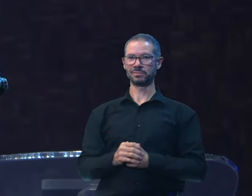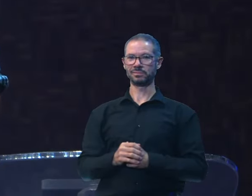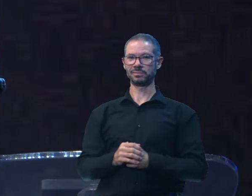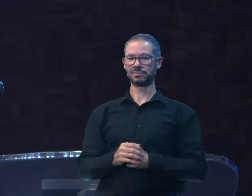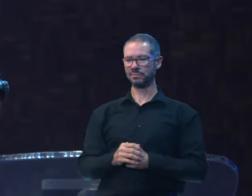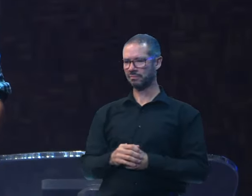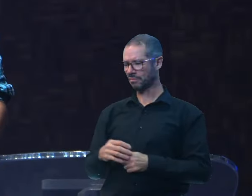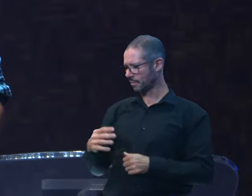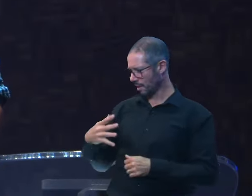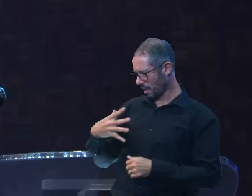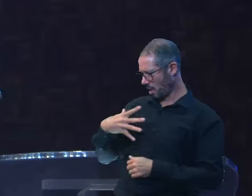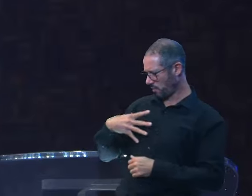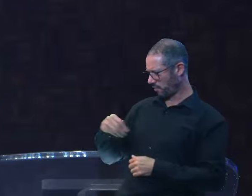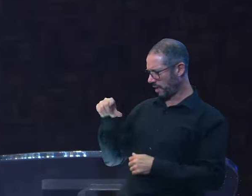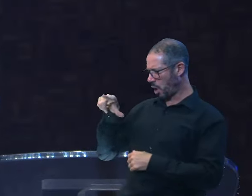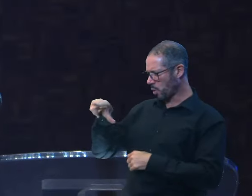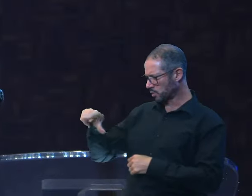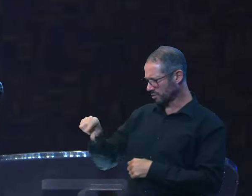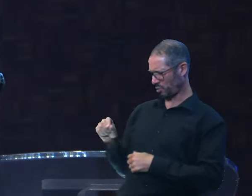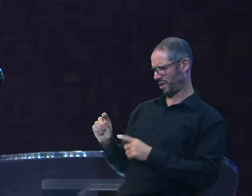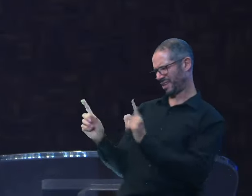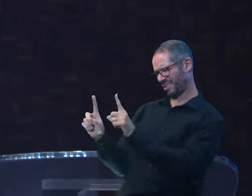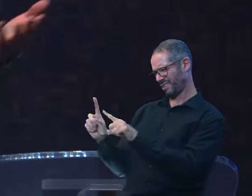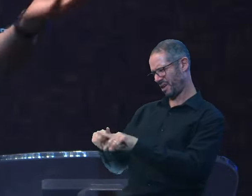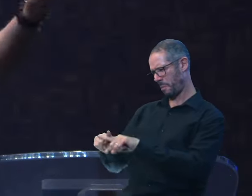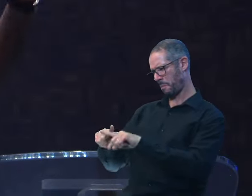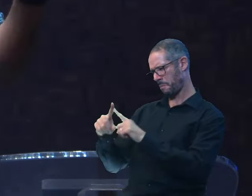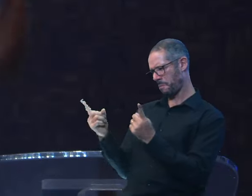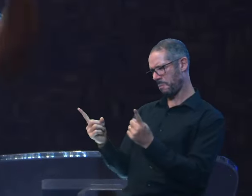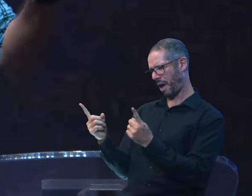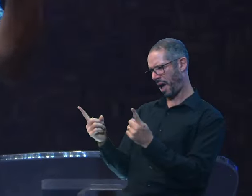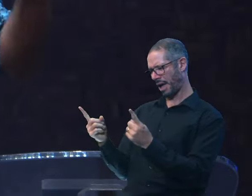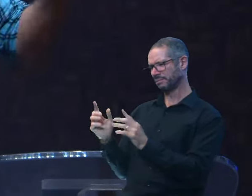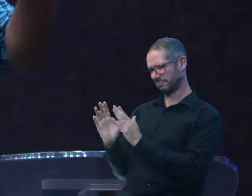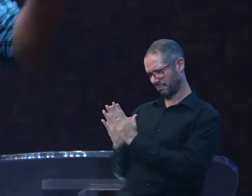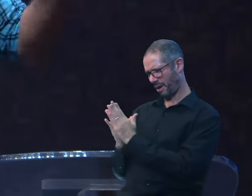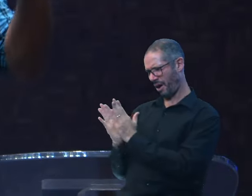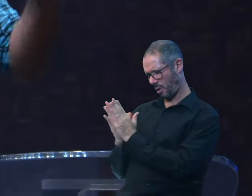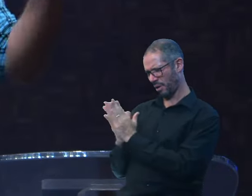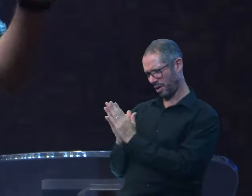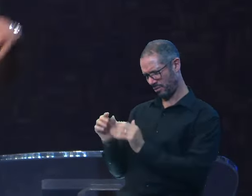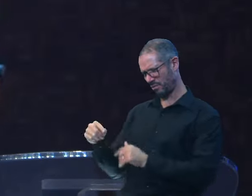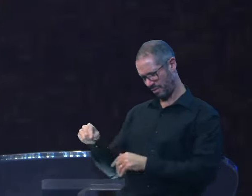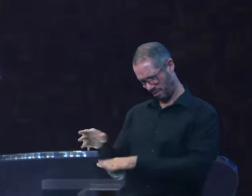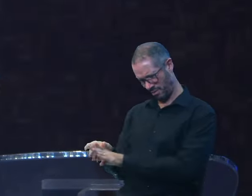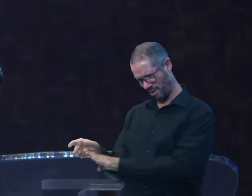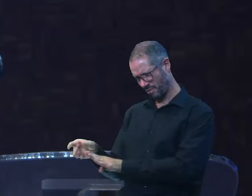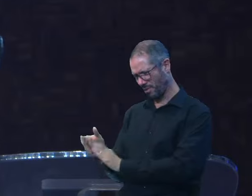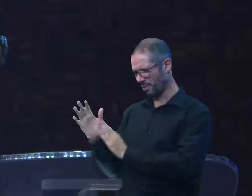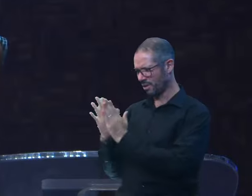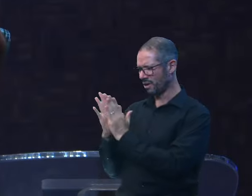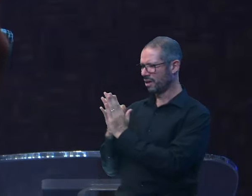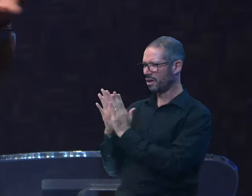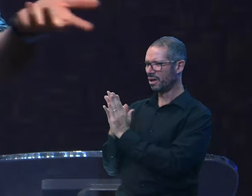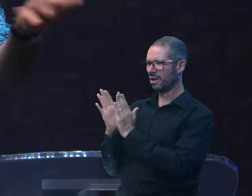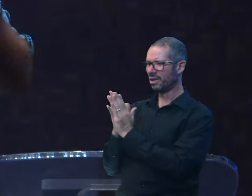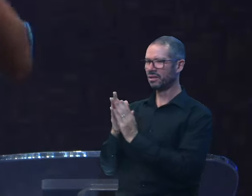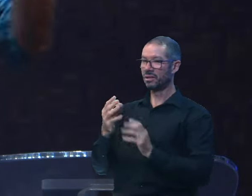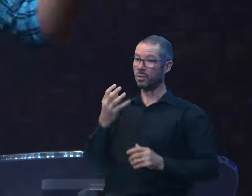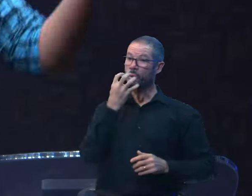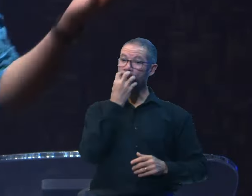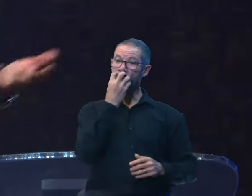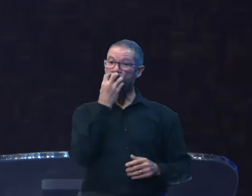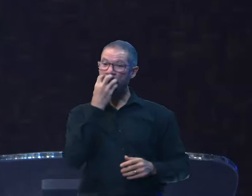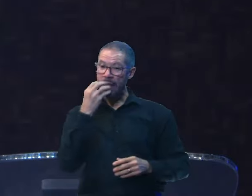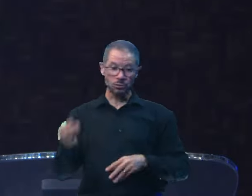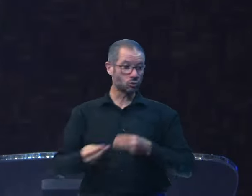Aí eu falei, filho, essa parte de escolher, eu acho que não, mas vai quê? Vai orando, né? Vai orando. Deus já deu casa, deu cachorro pra ele,